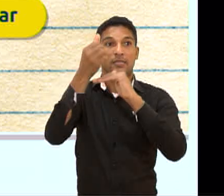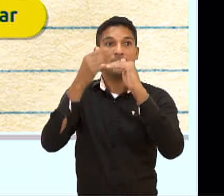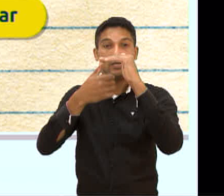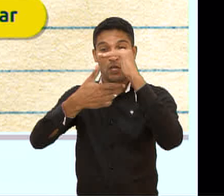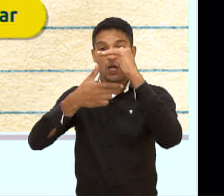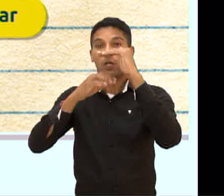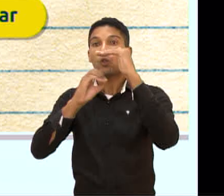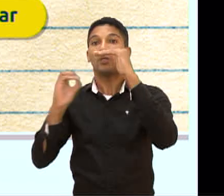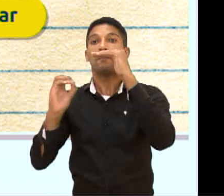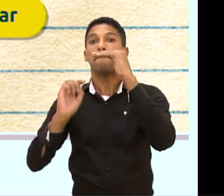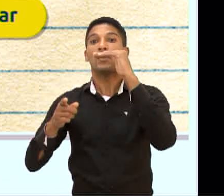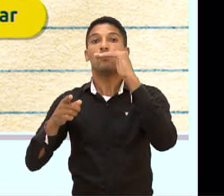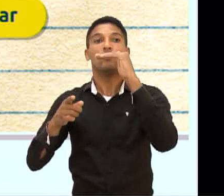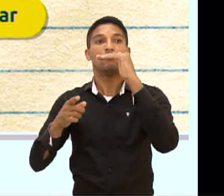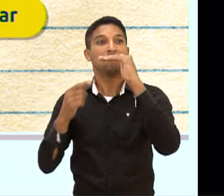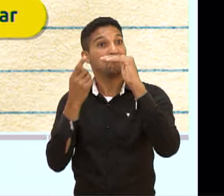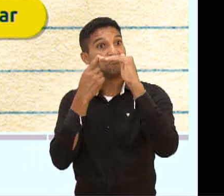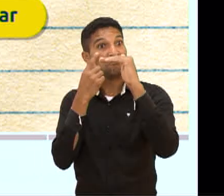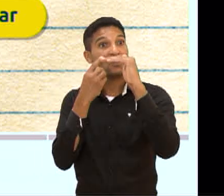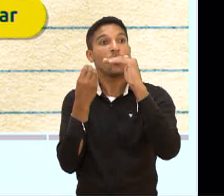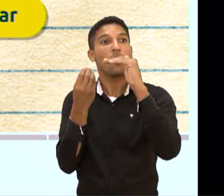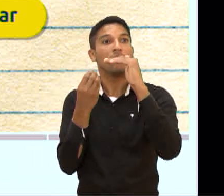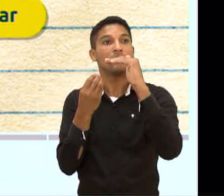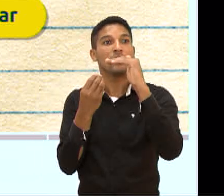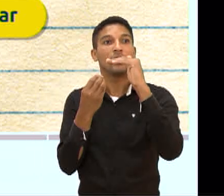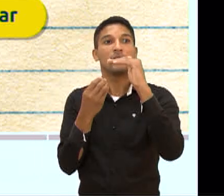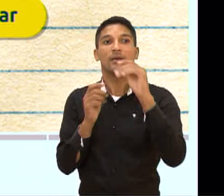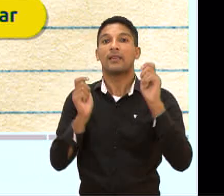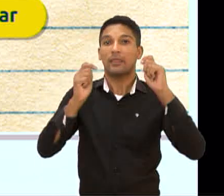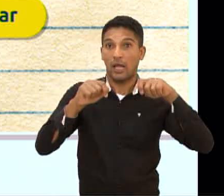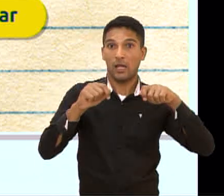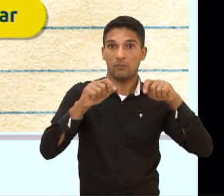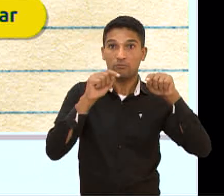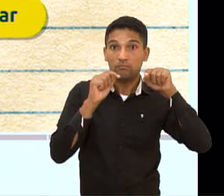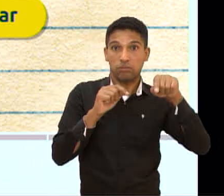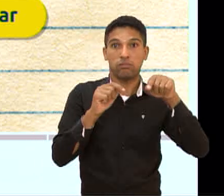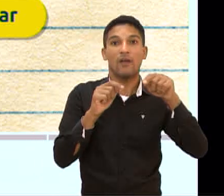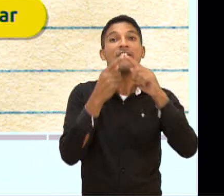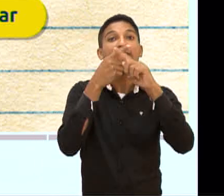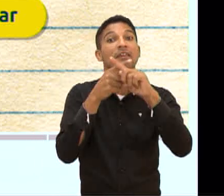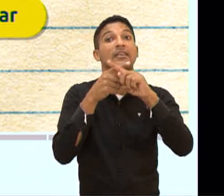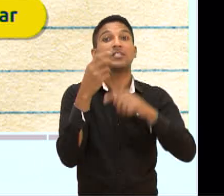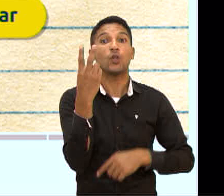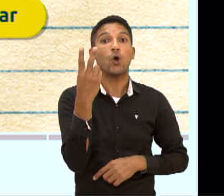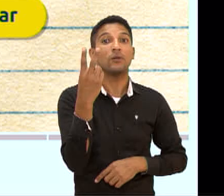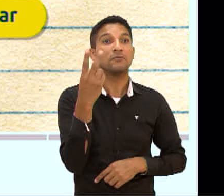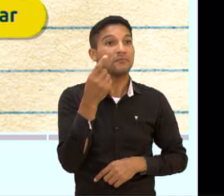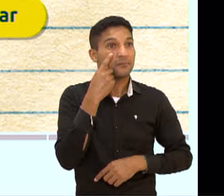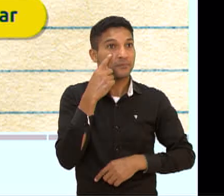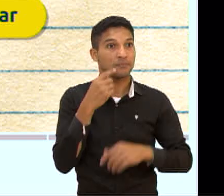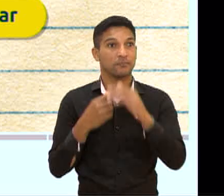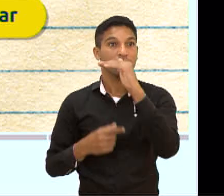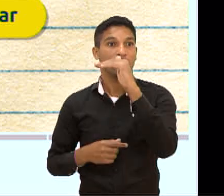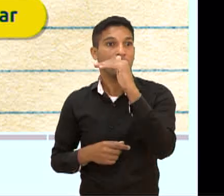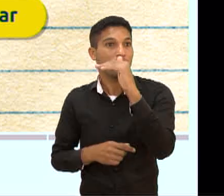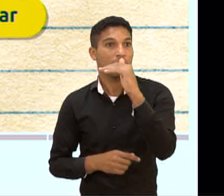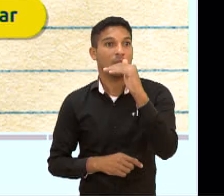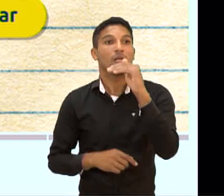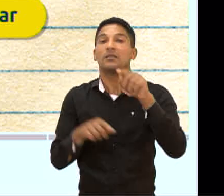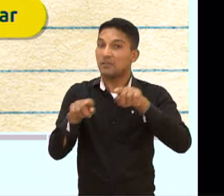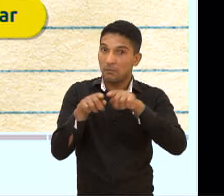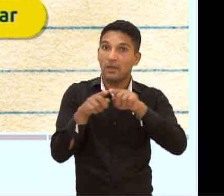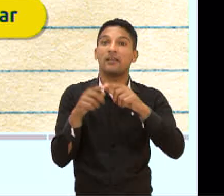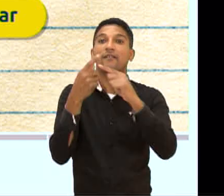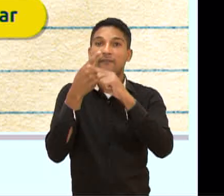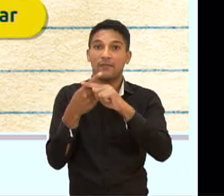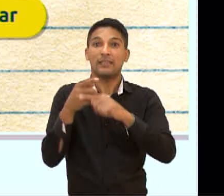2.000 avos. E agora? Podemos o quê? Expandir por 2, multiplicar por 2 toda a nossa fração. Multiplicar por